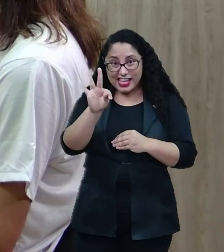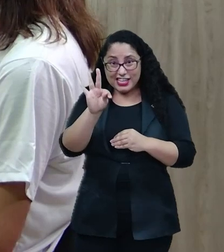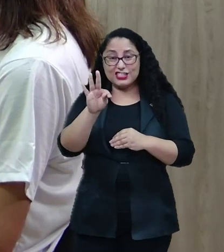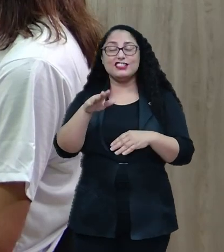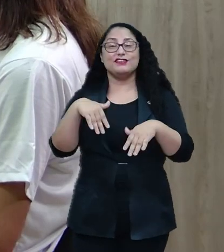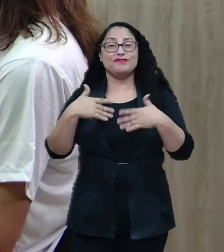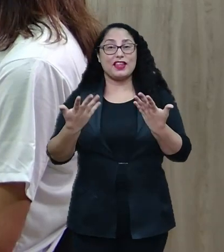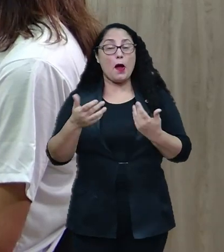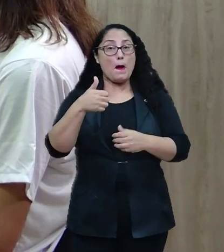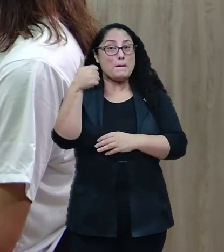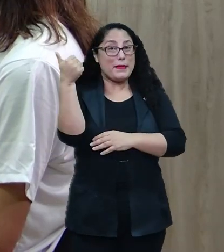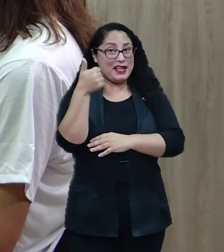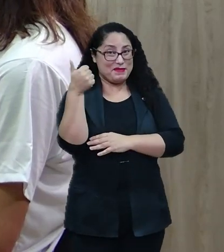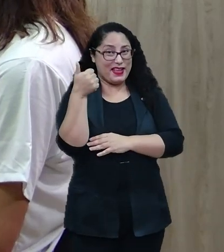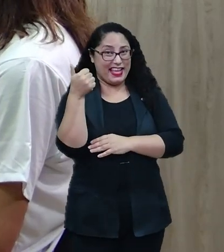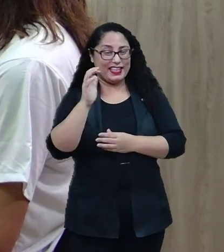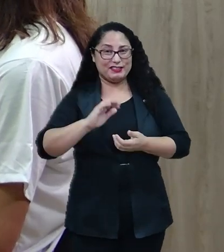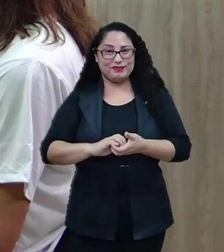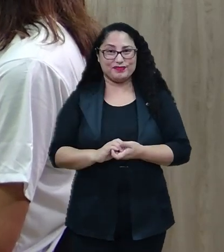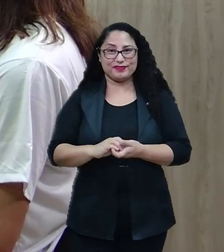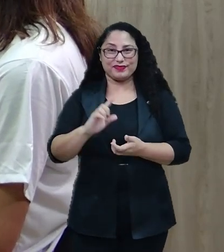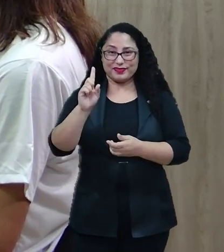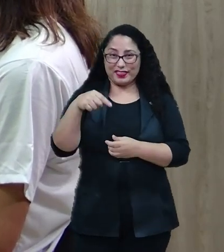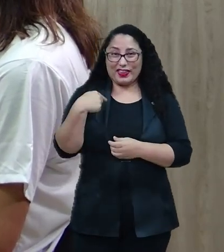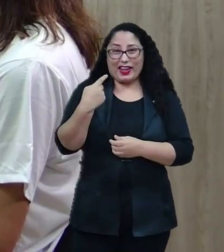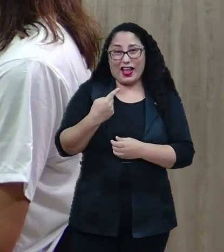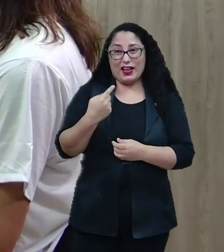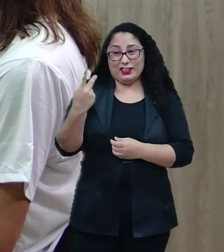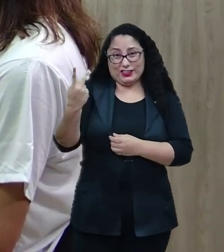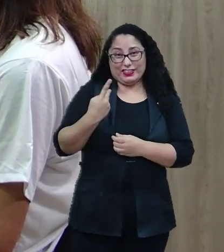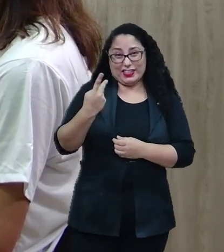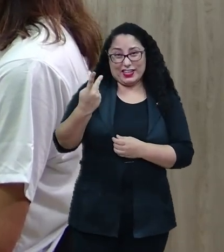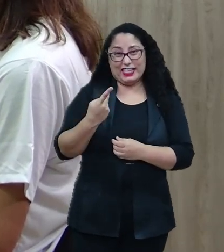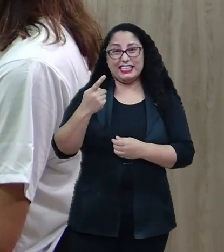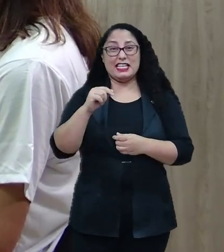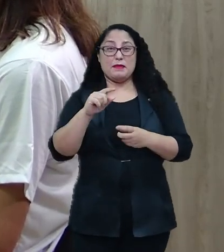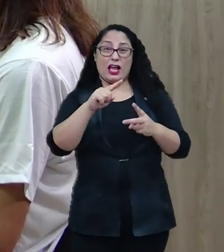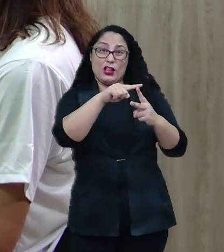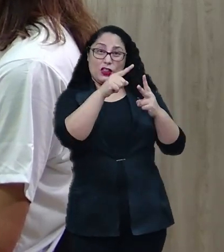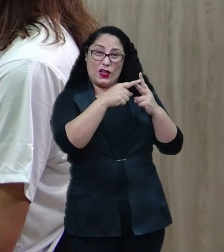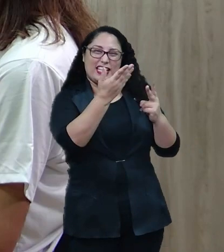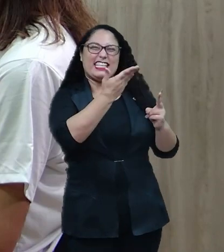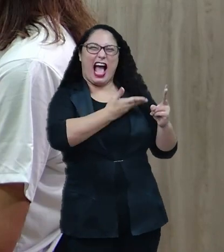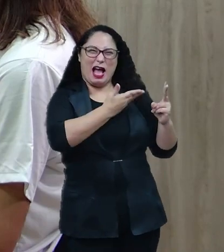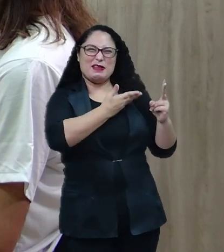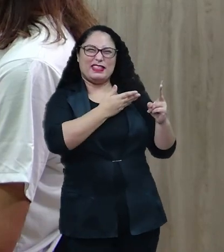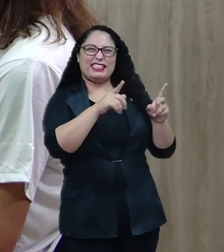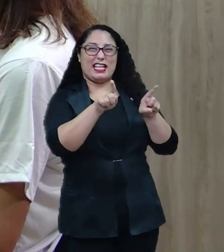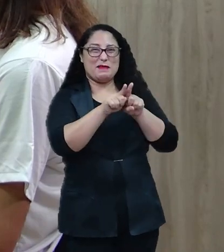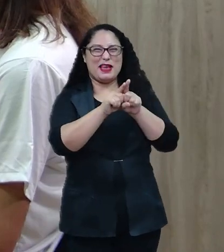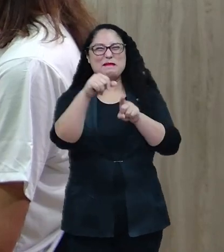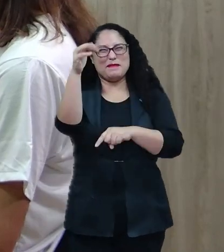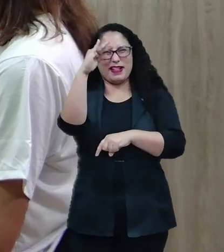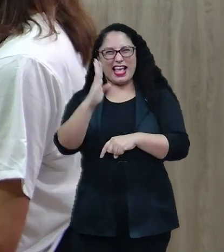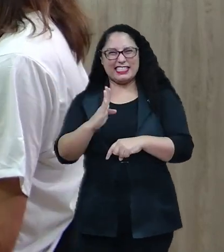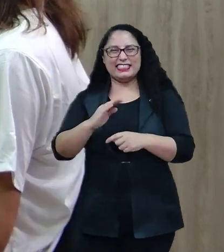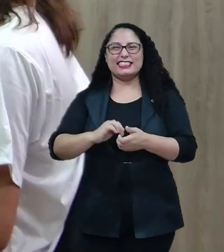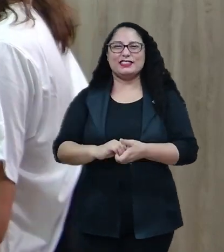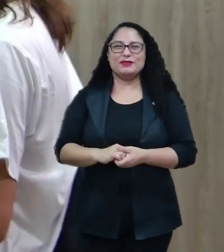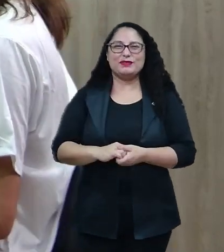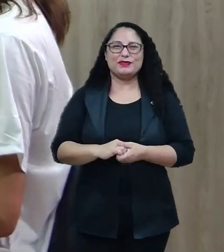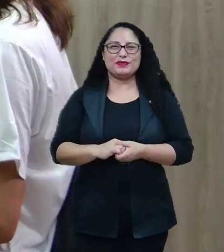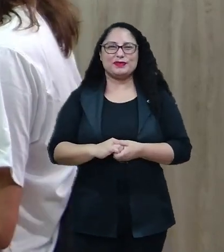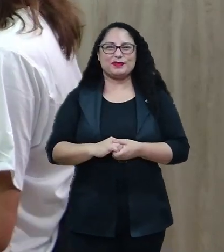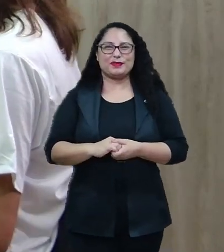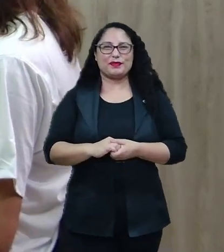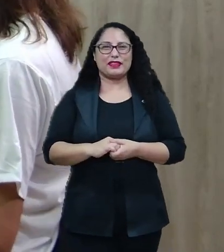Sim. Primeiro, a gente estava, eu e a Bruna e mais 2 colegas brasileiros também, mas